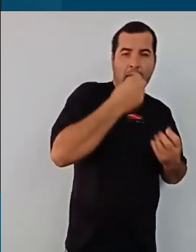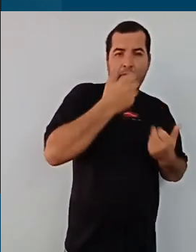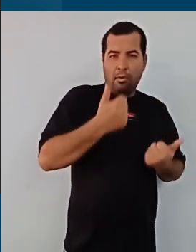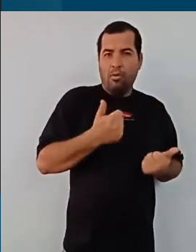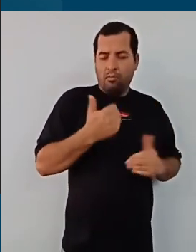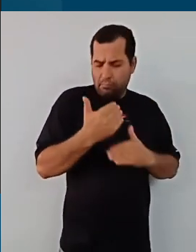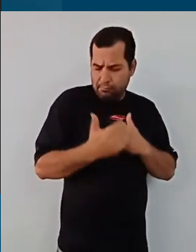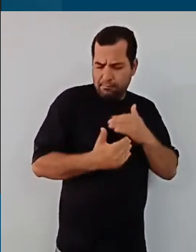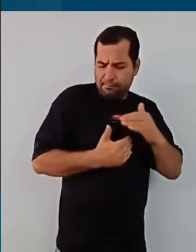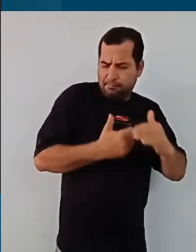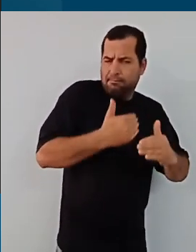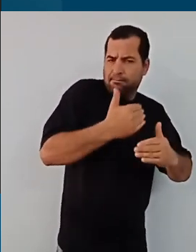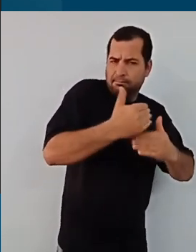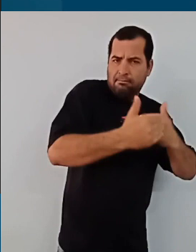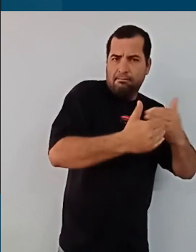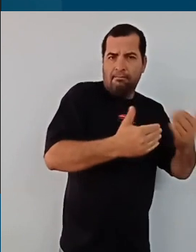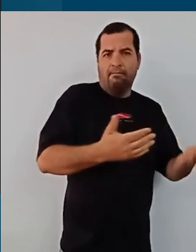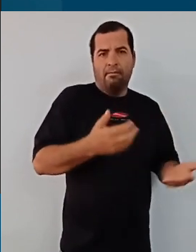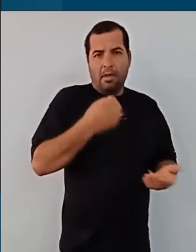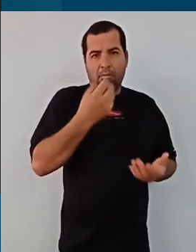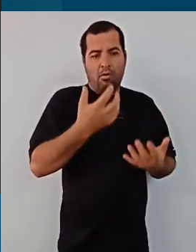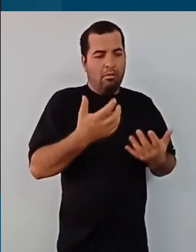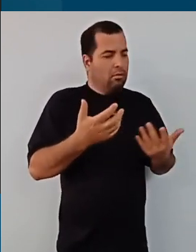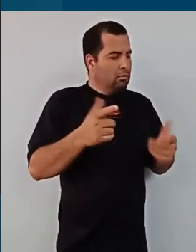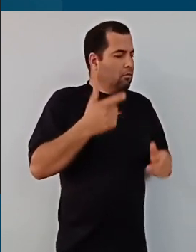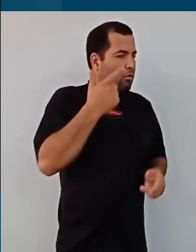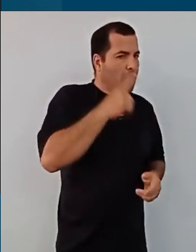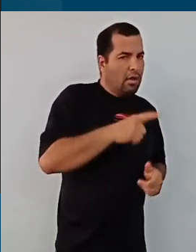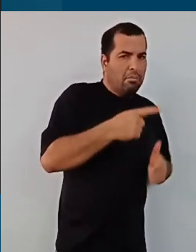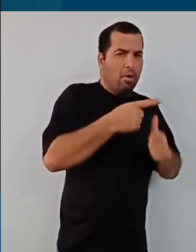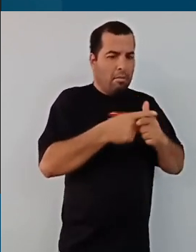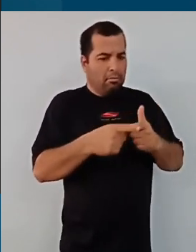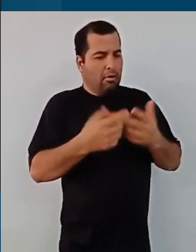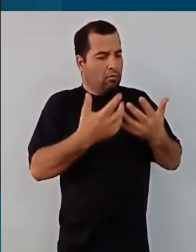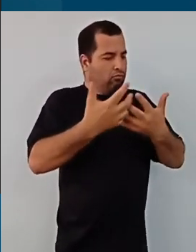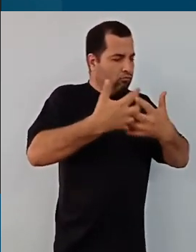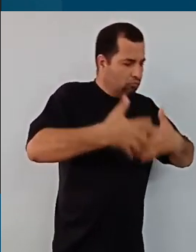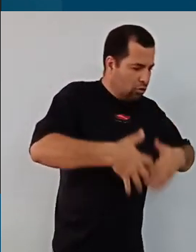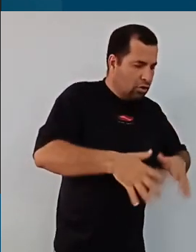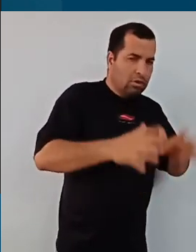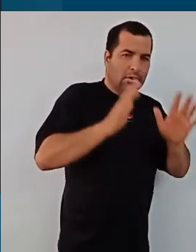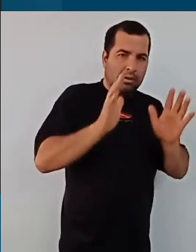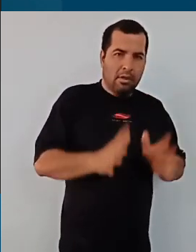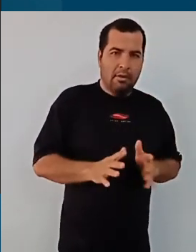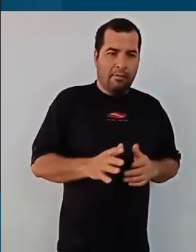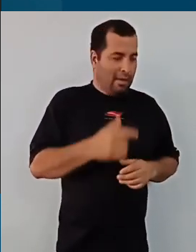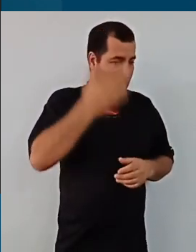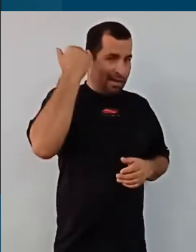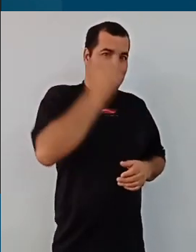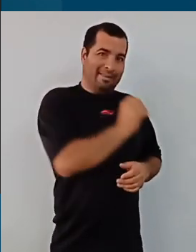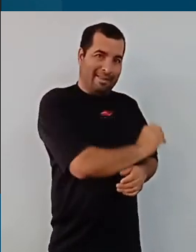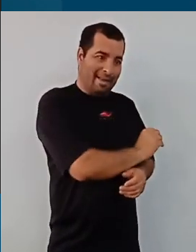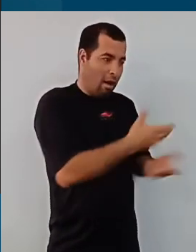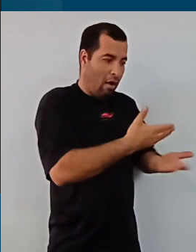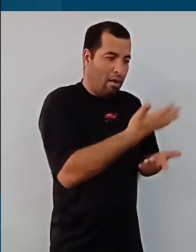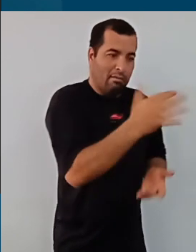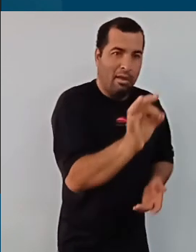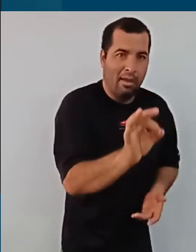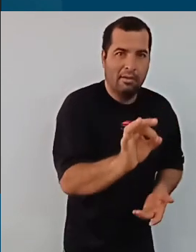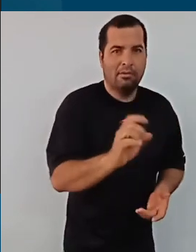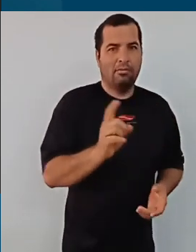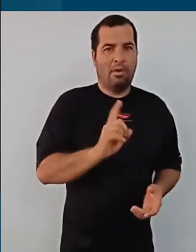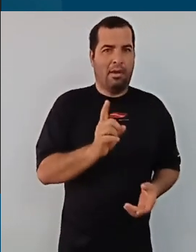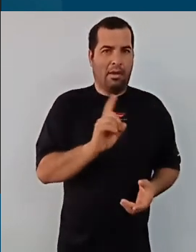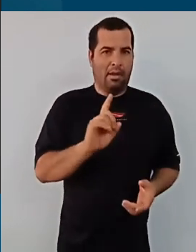resolvia problemas de determinado tipo, agora ele resolve problemas desse. Então, não é para eu dar 0 lá e 10 agora,